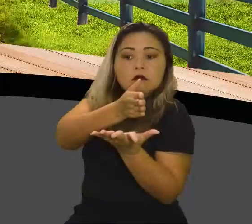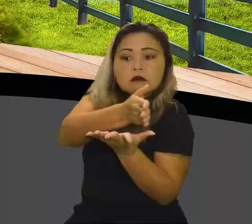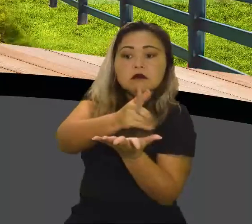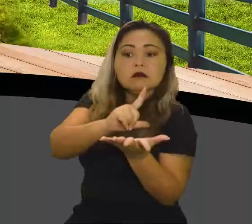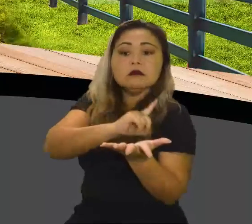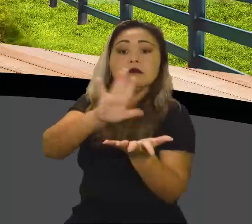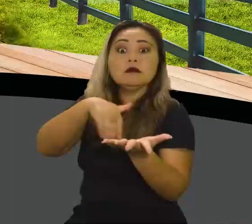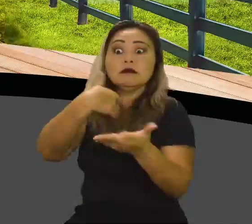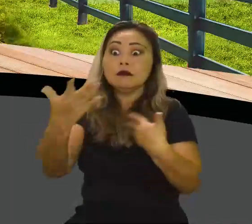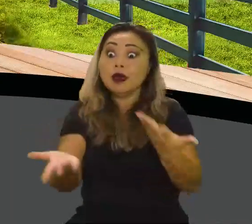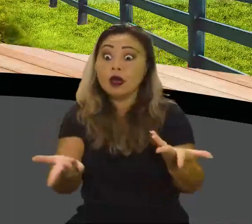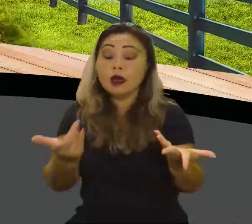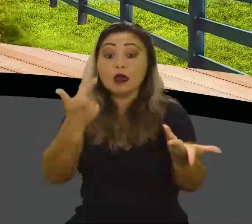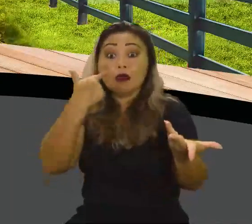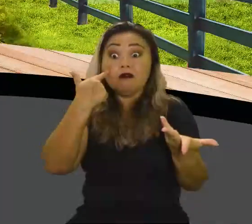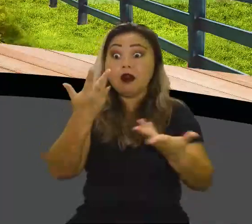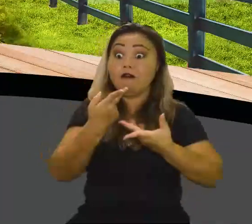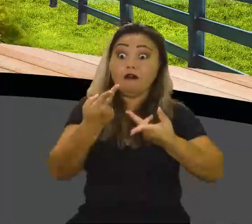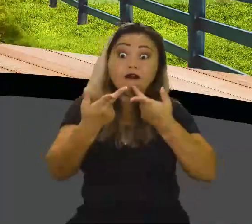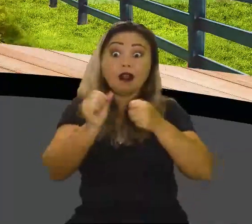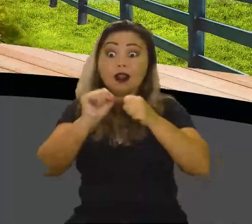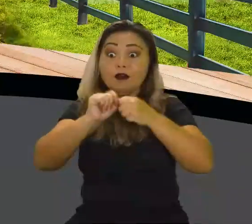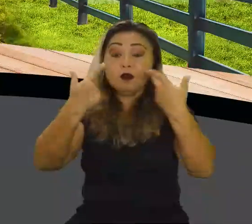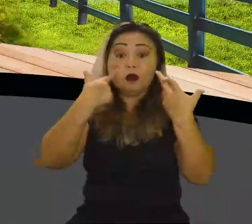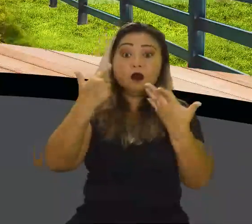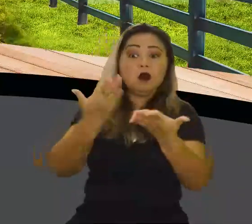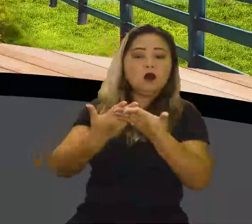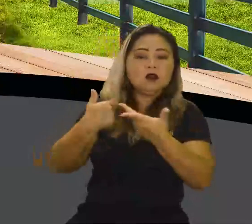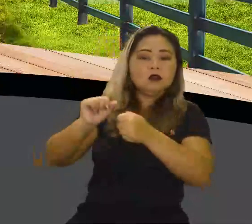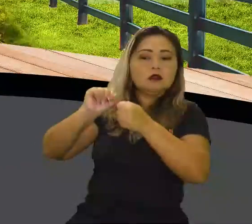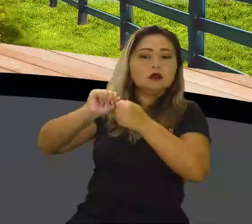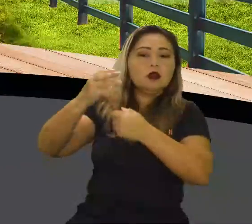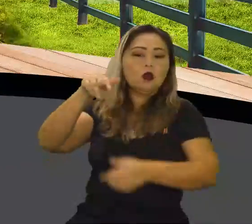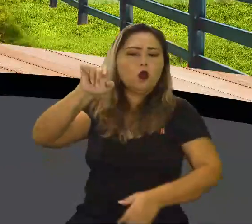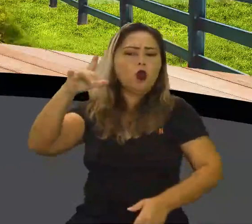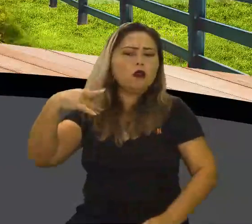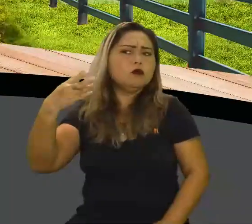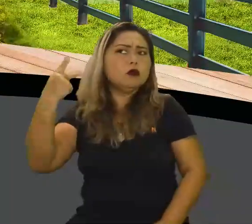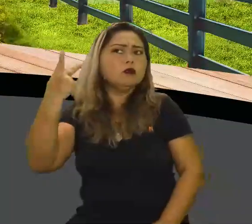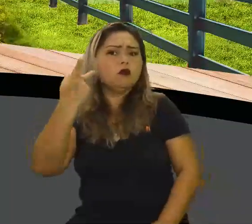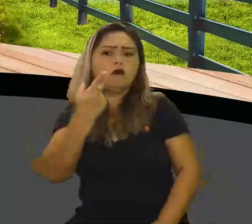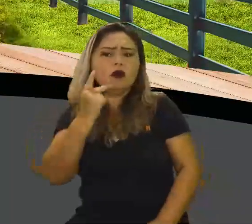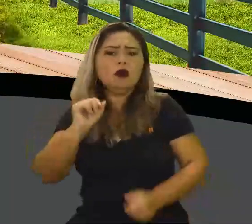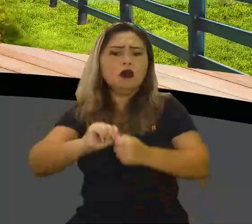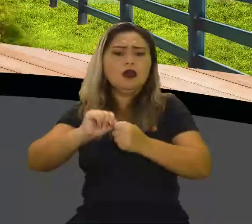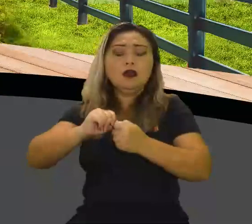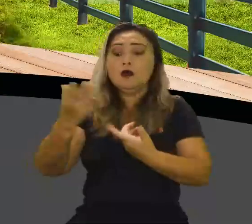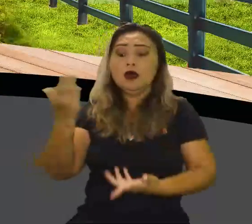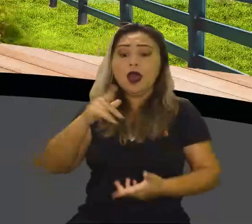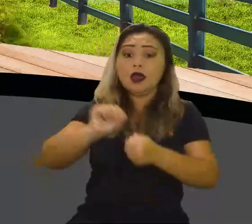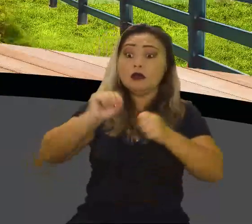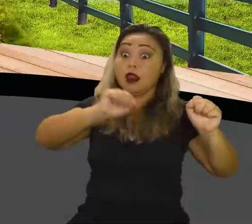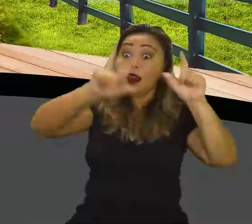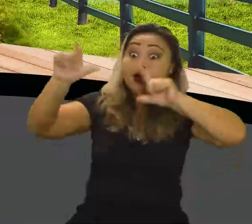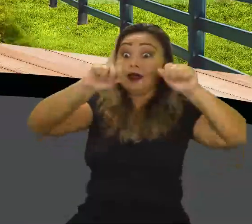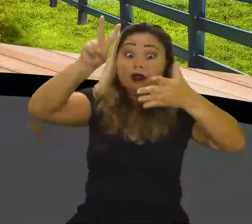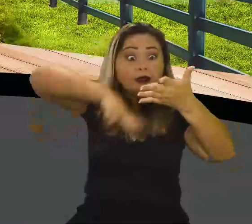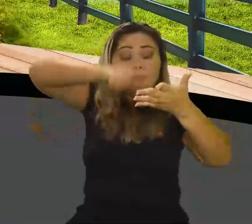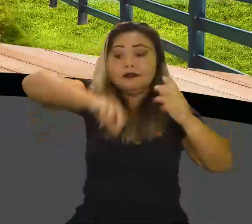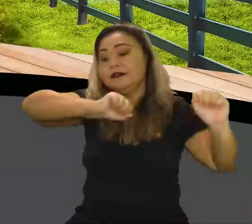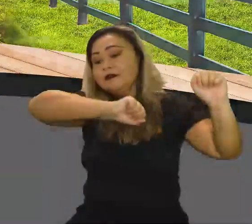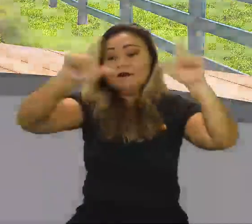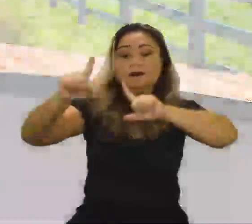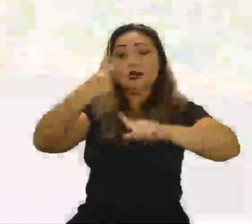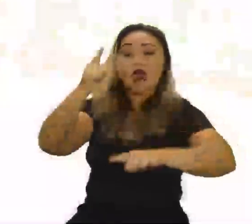direcionamentos. Eita, eu vou falando, eu estou escutando a Solene aqui no pé do meu ouvido. Lê o slide, menino,